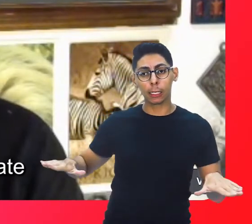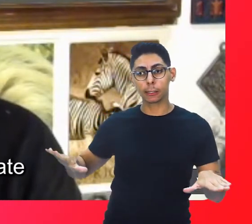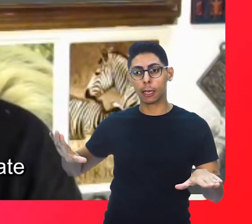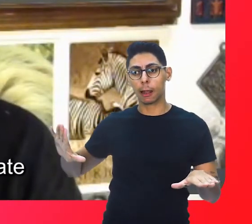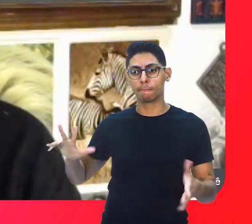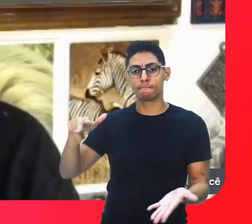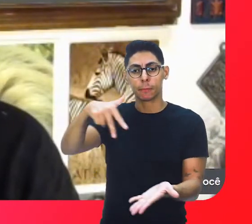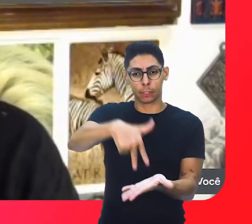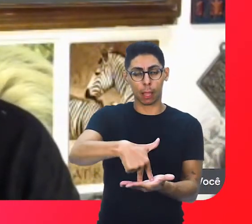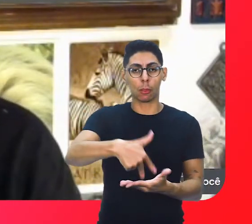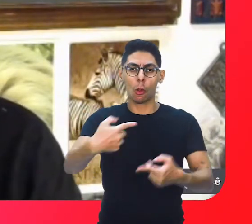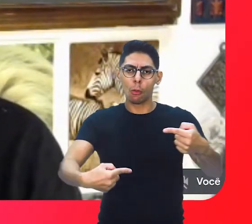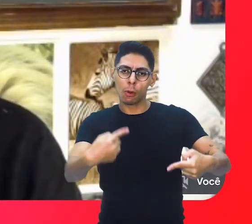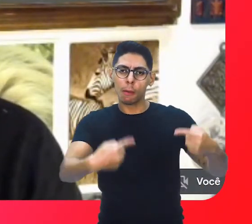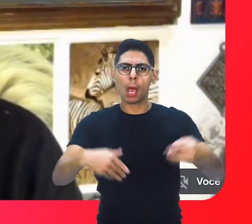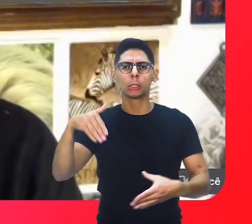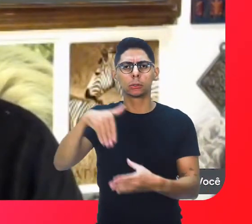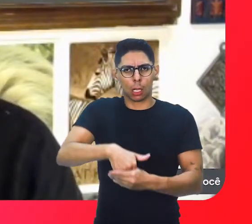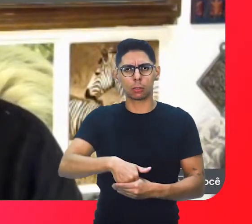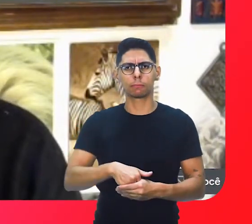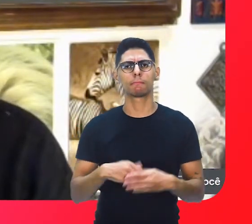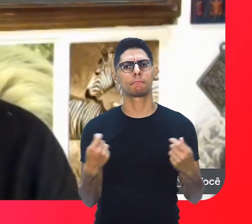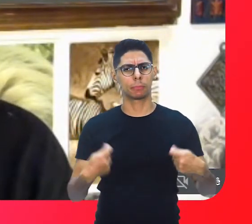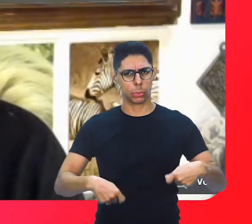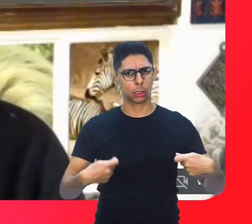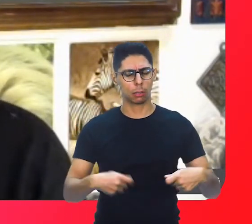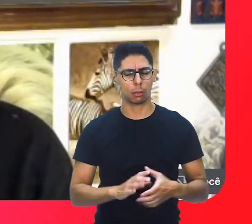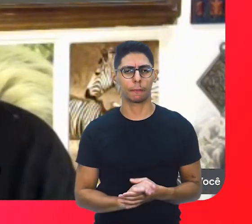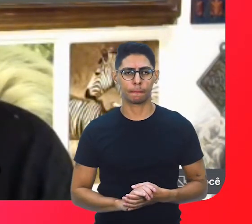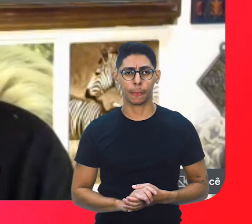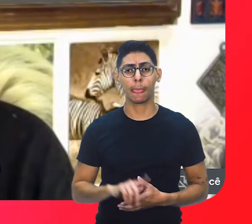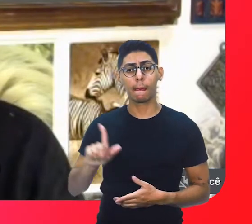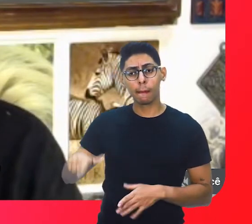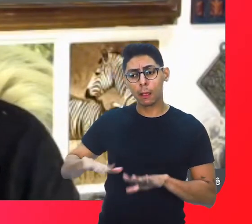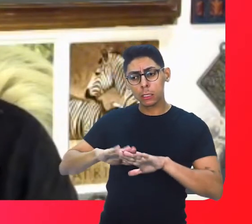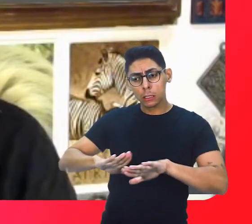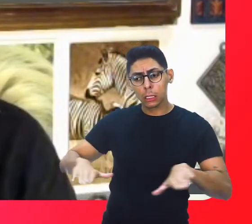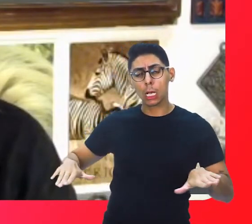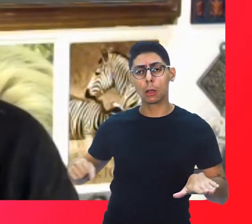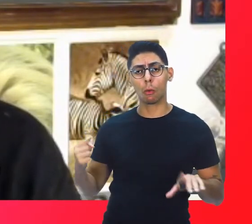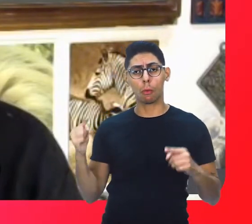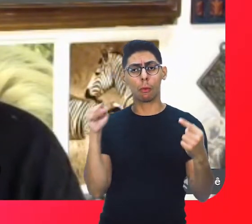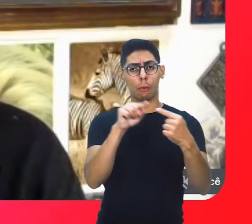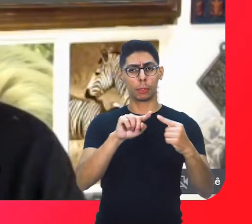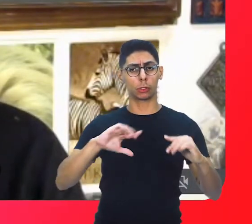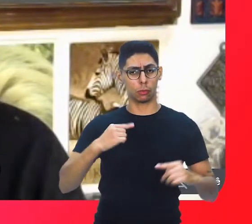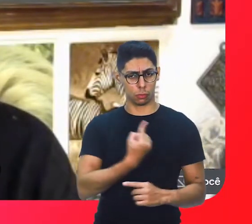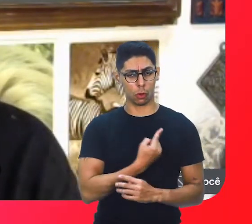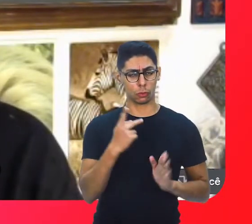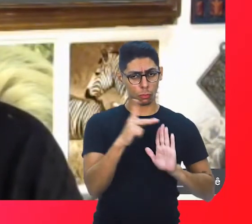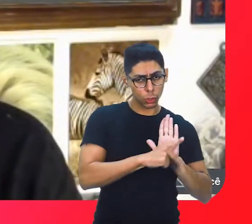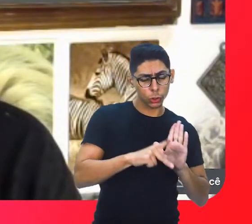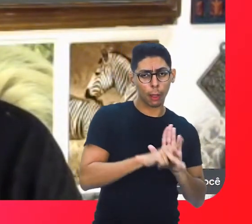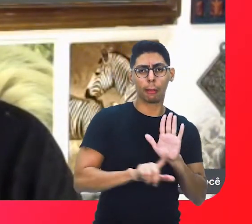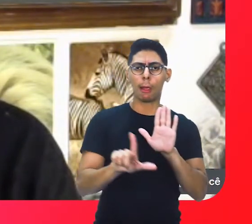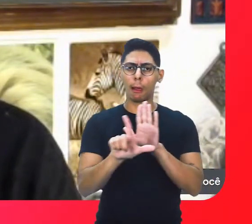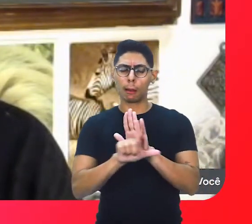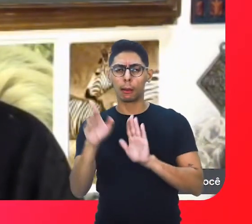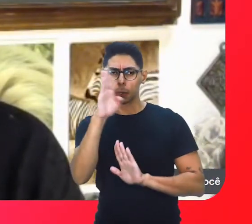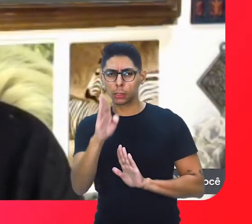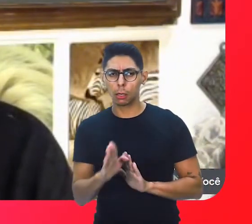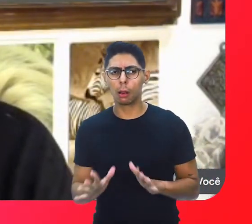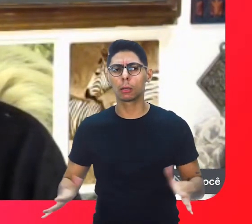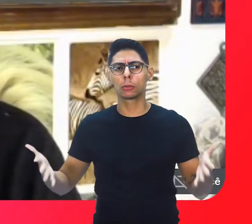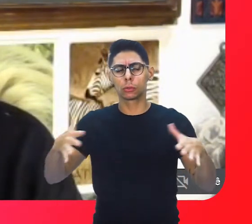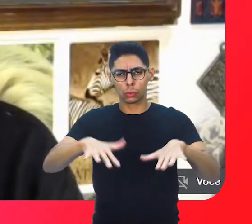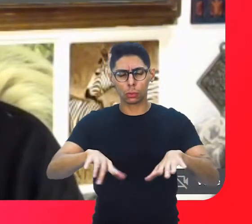das eleições. E essa criança, lógico que o meu papel, o papel da Escola de Gente, da Rede Brasileira de Inclusão, da qual eu